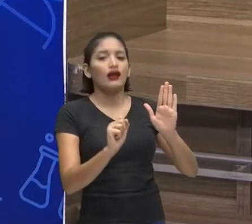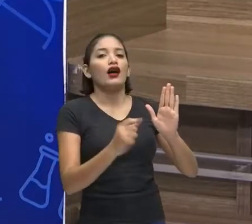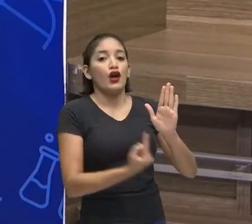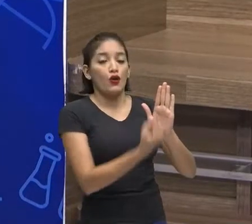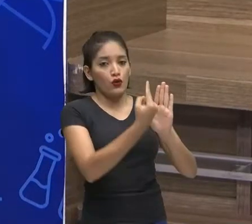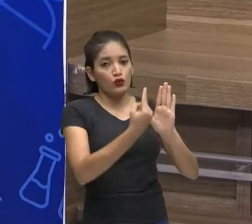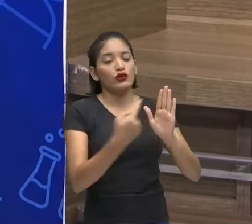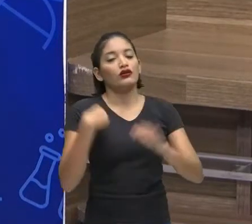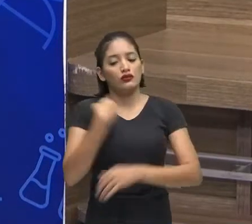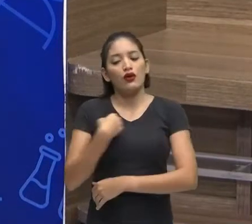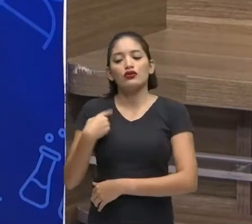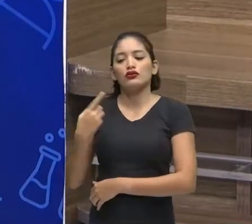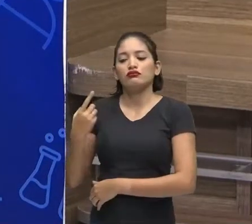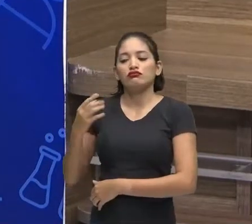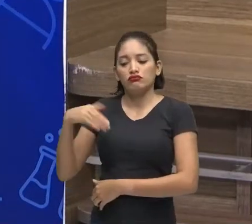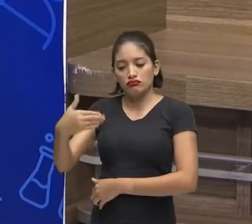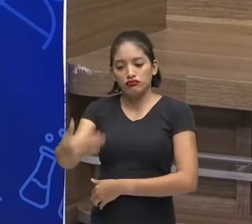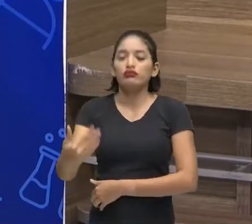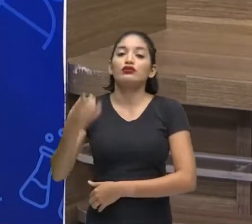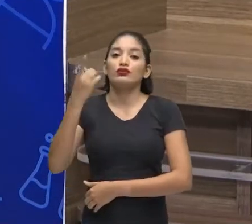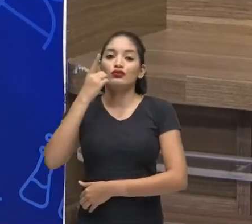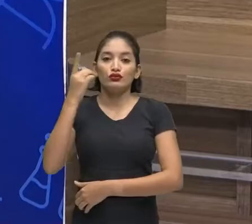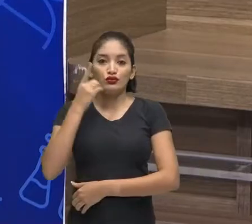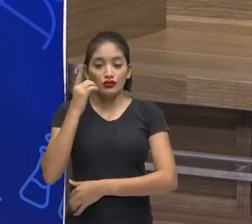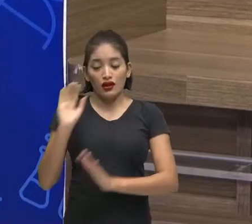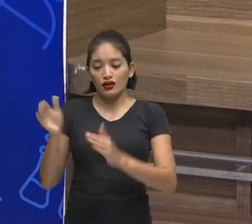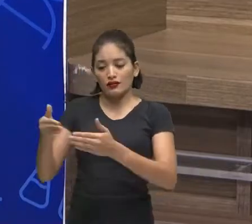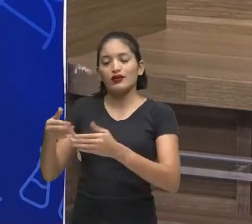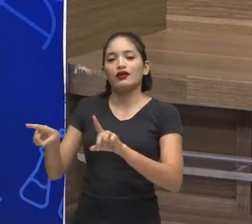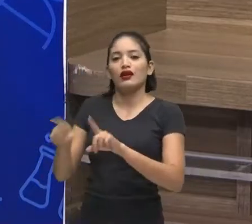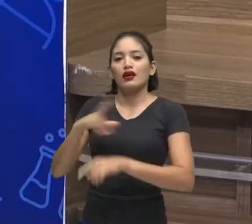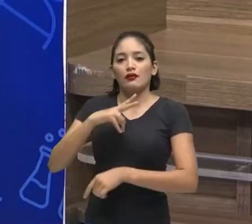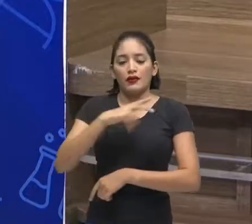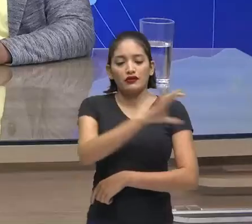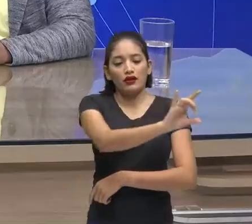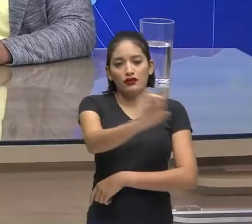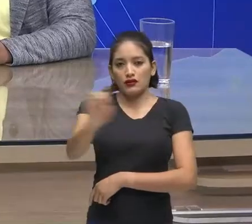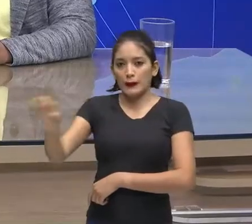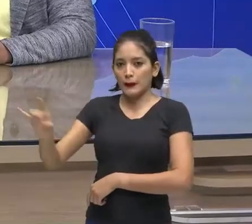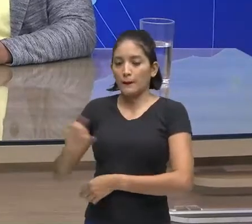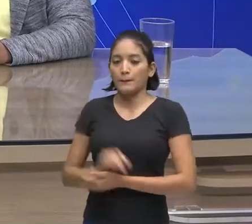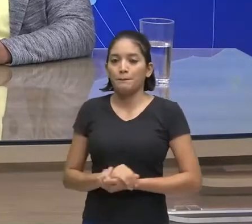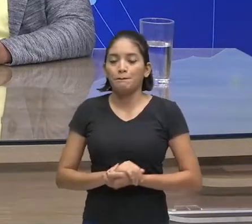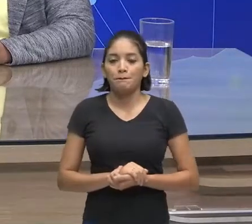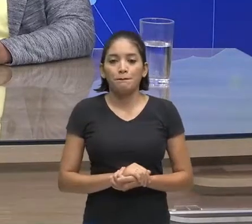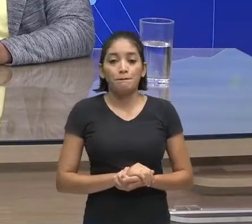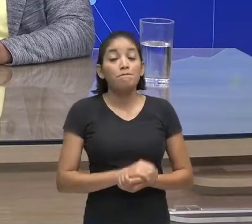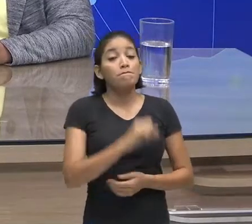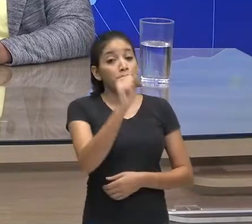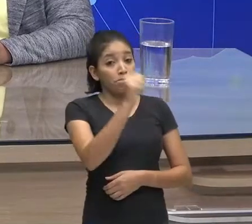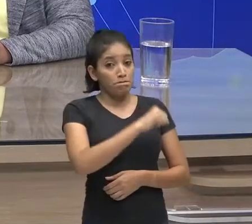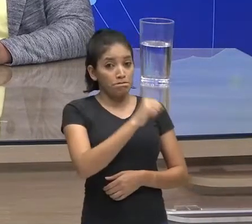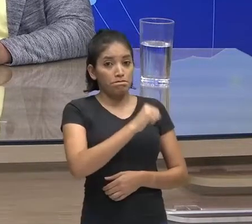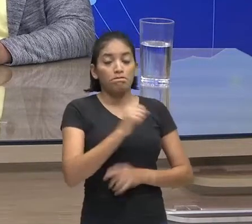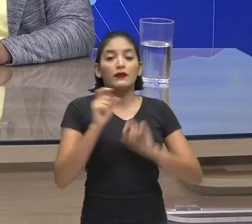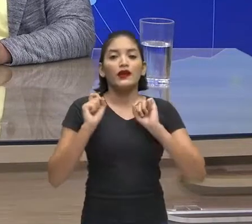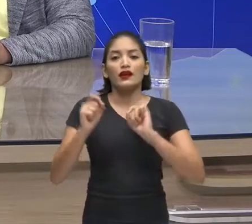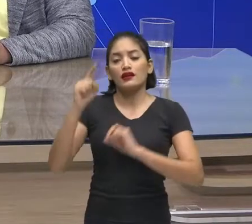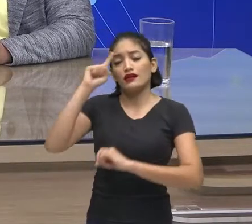dia a dia e ela é muito específica e é muito particular. Exatamente. E aí também dá a ideia de